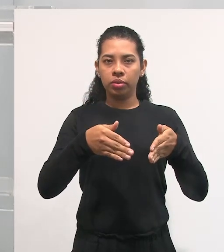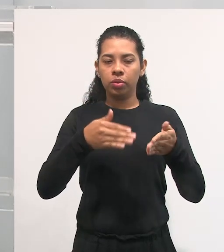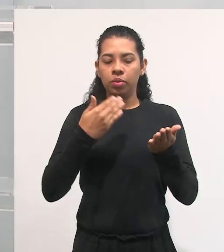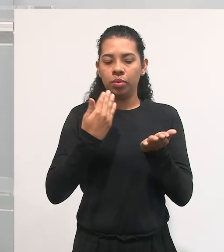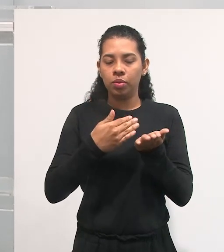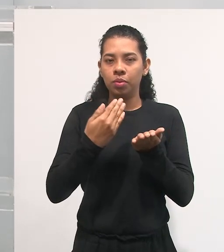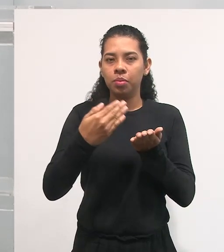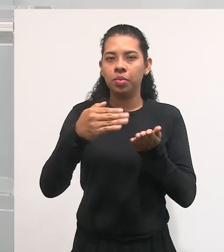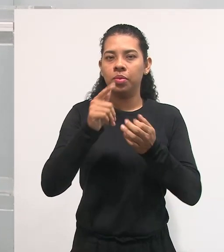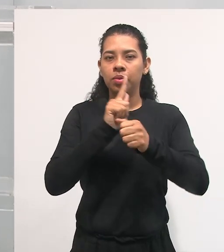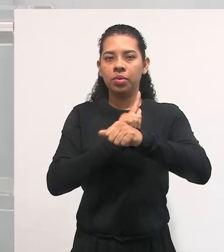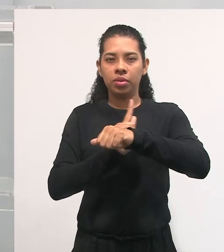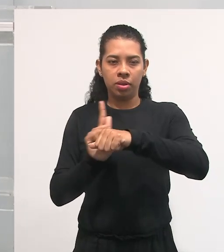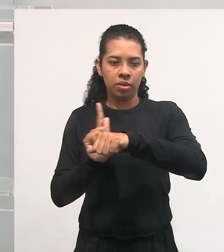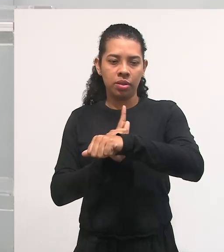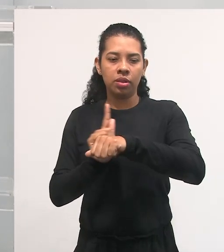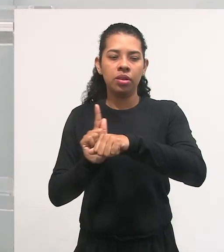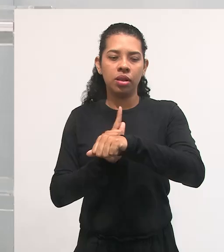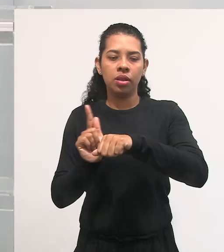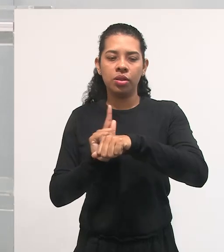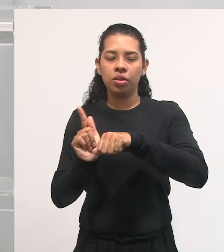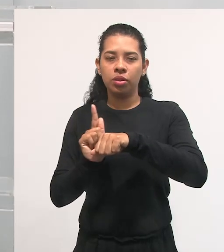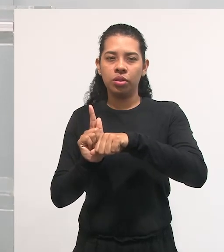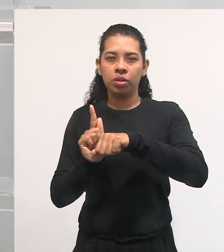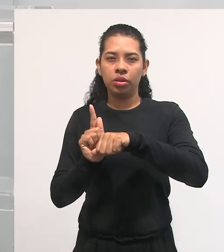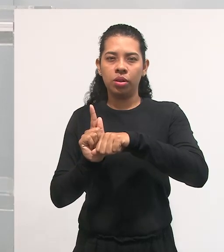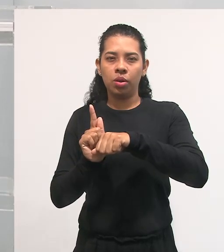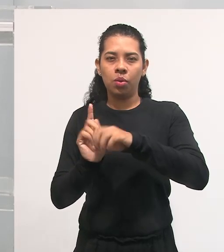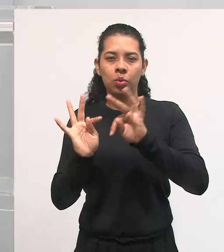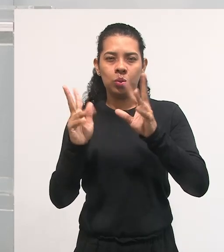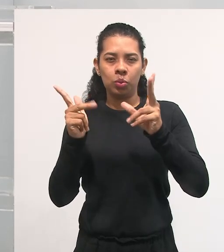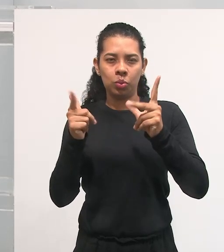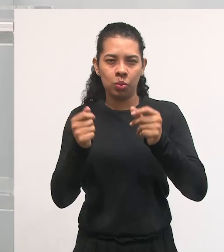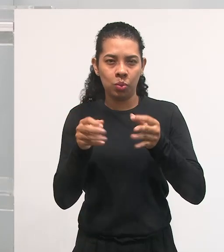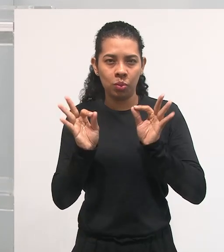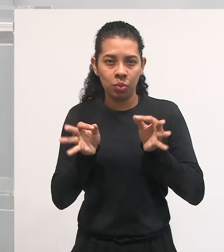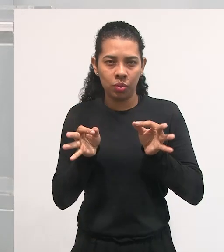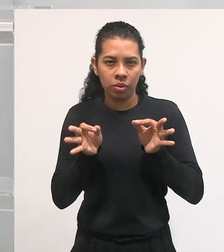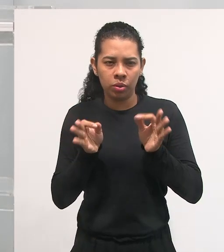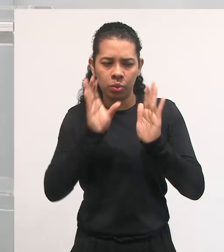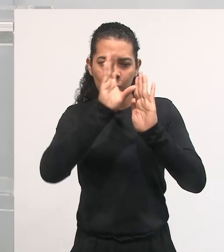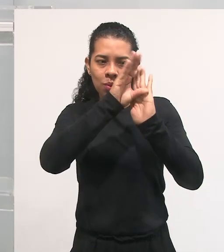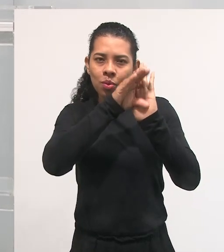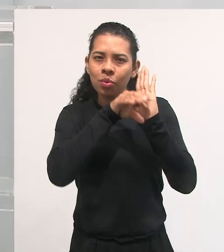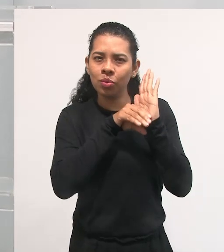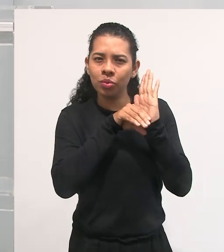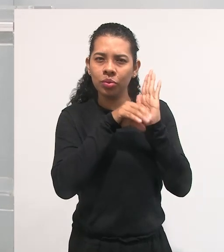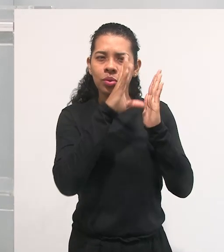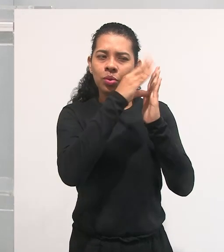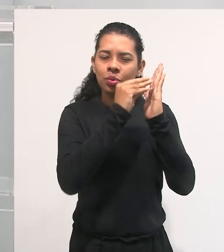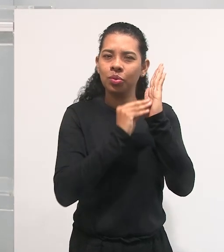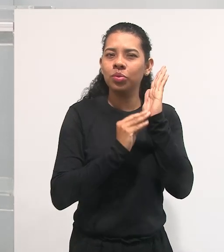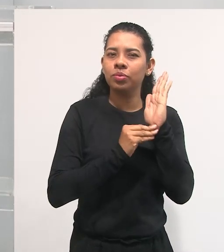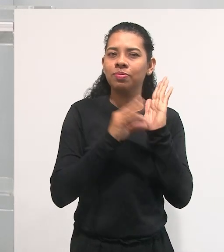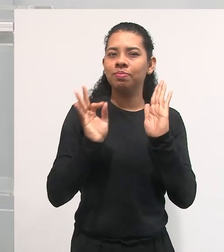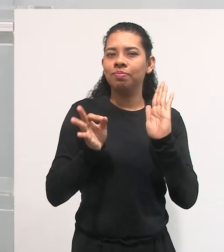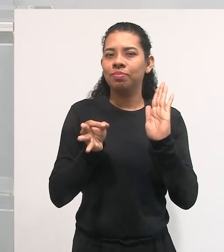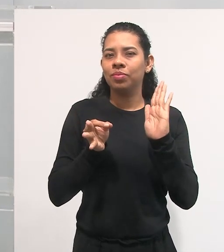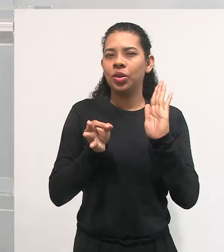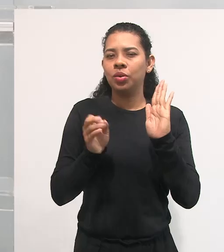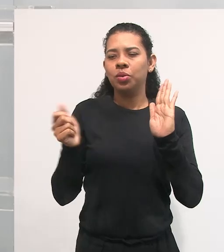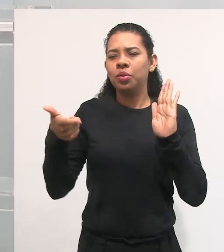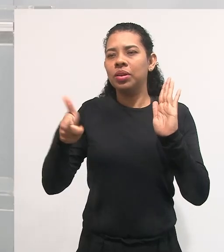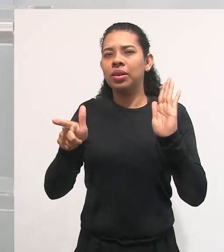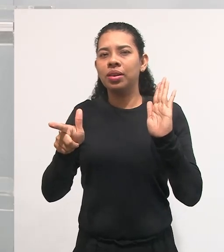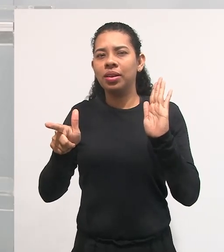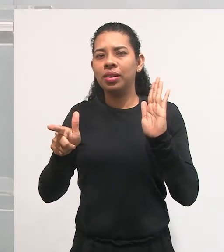em nos processos de gestão nos processos mais mais no no no conteúdo do que